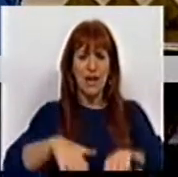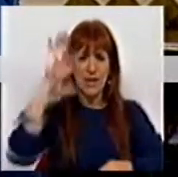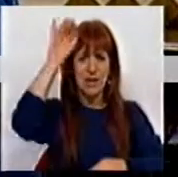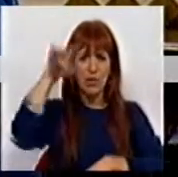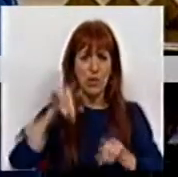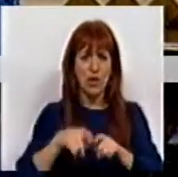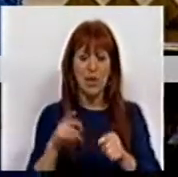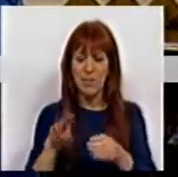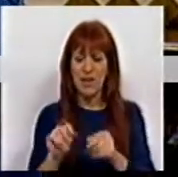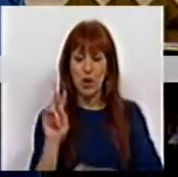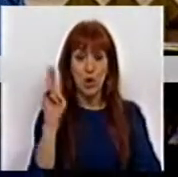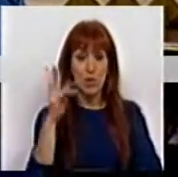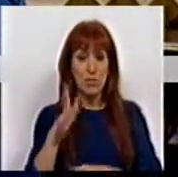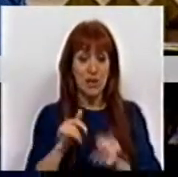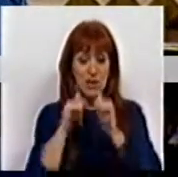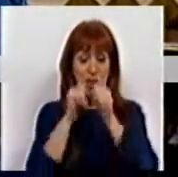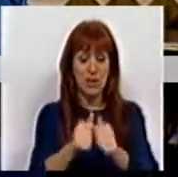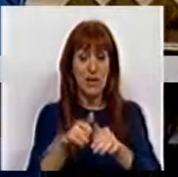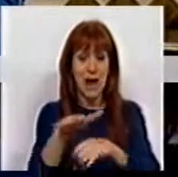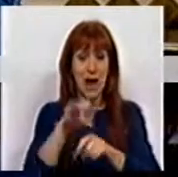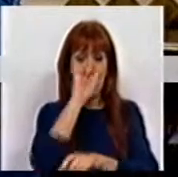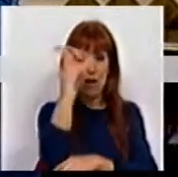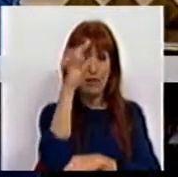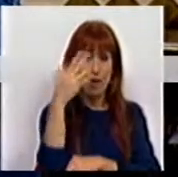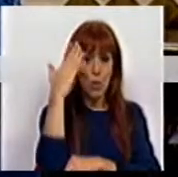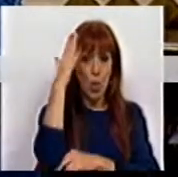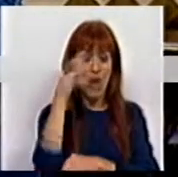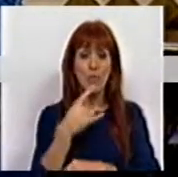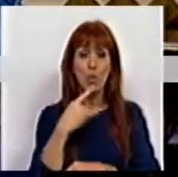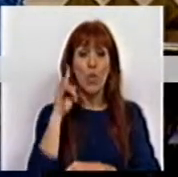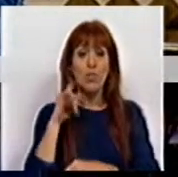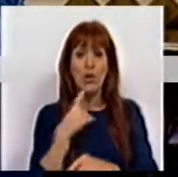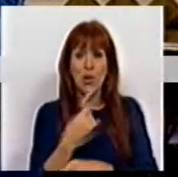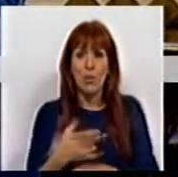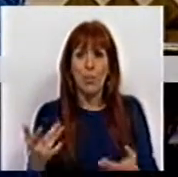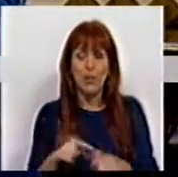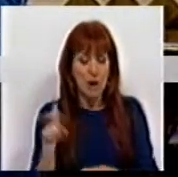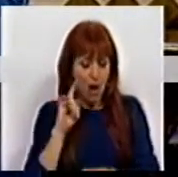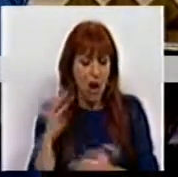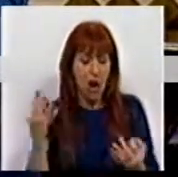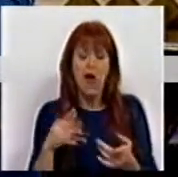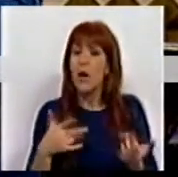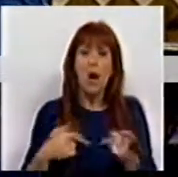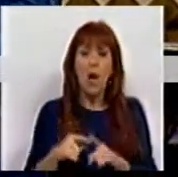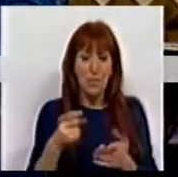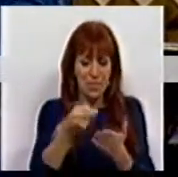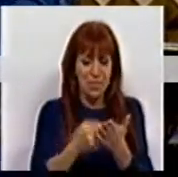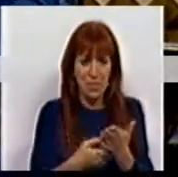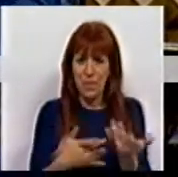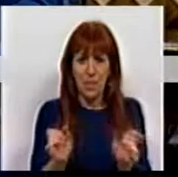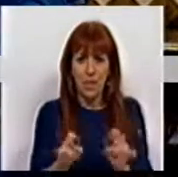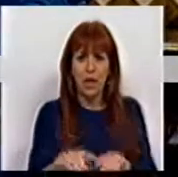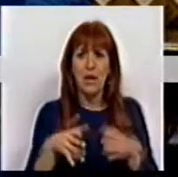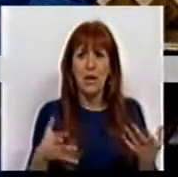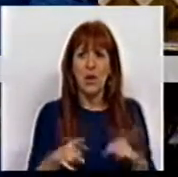da República, e há 2 matérias que devem ser cumpridas por área das florestas, que me parecem muito importantes, muito relevantes, e que não estão indicadas como